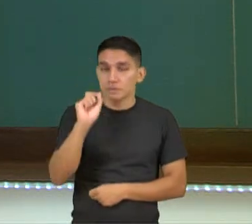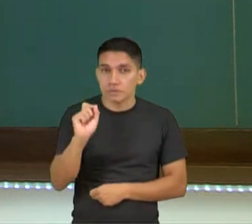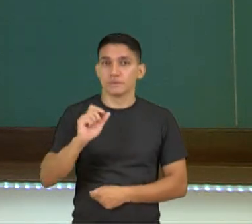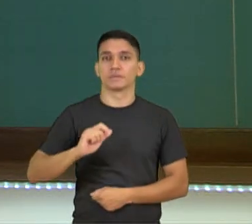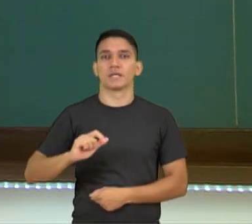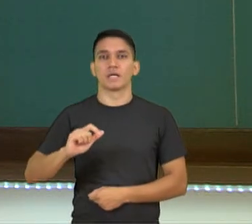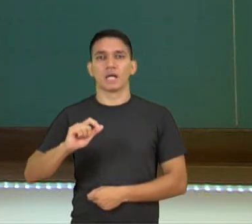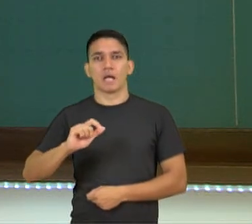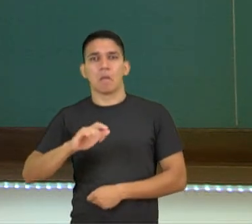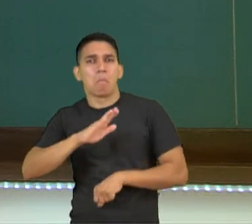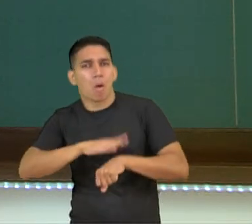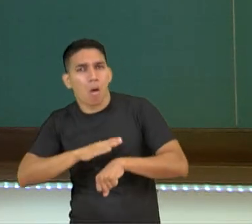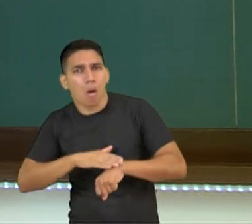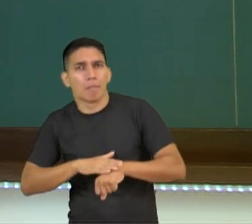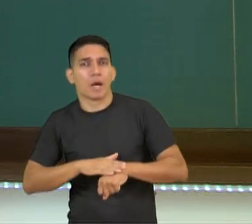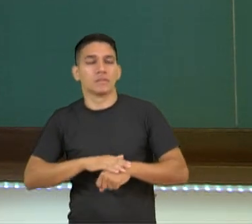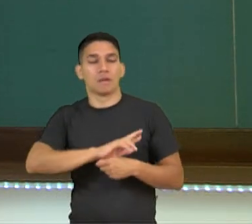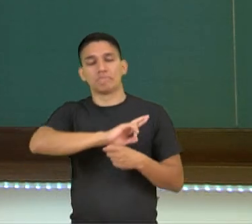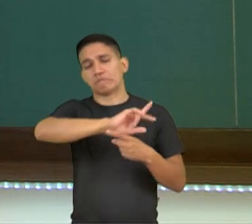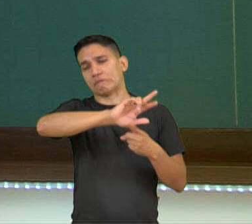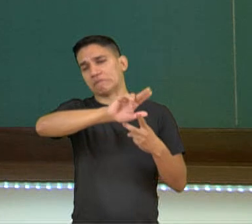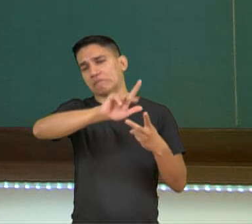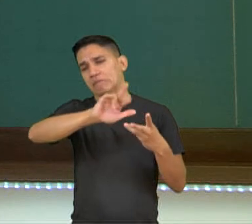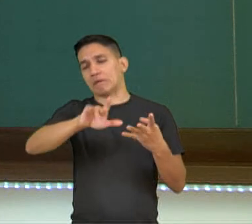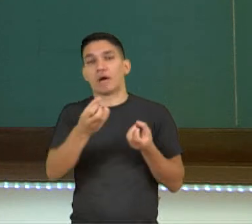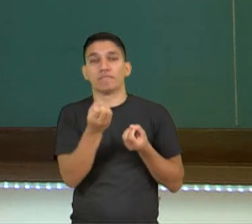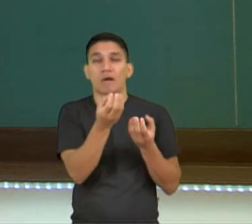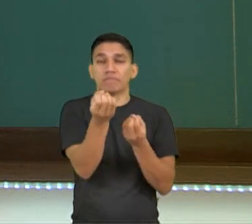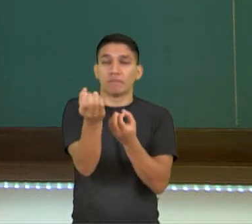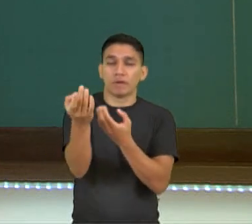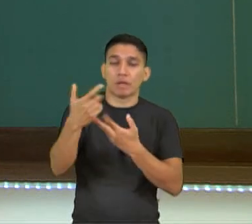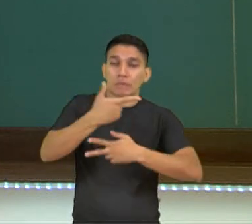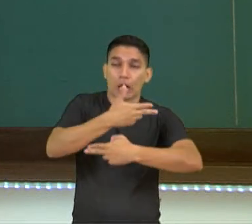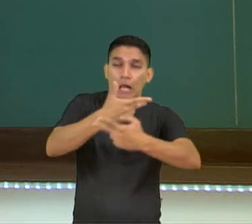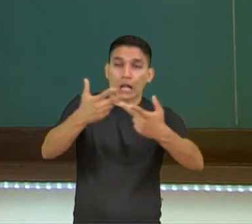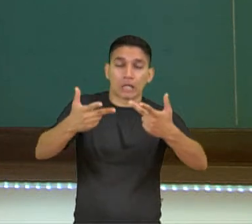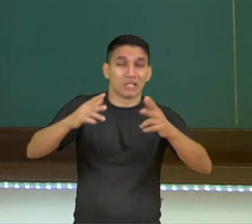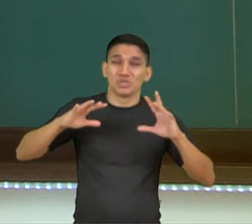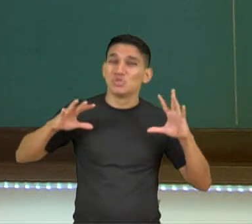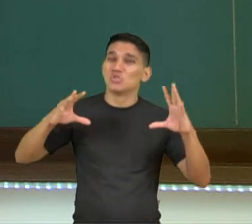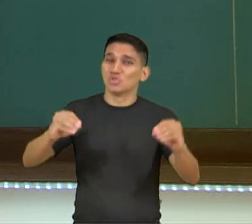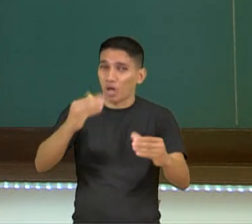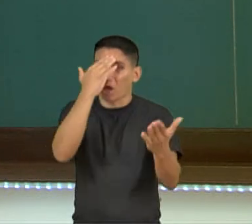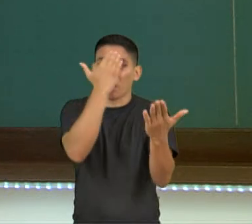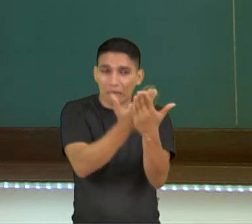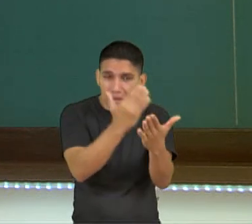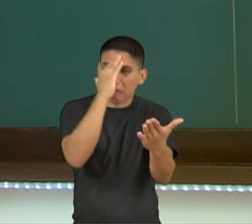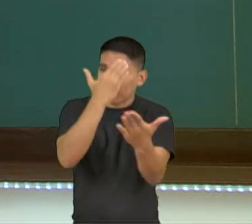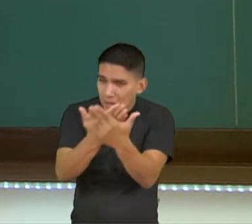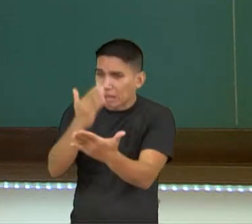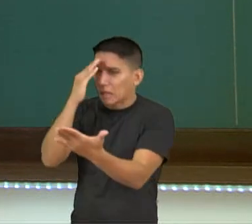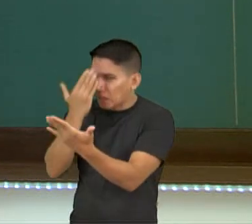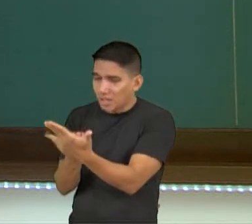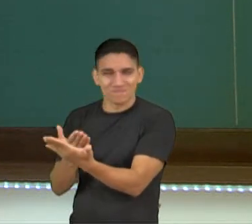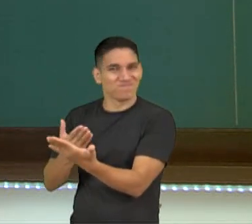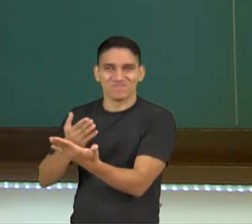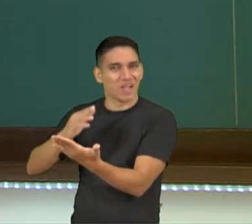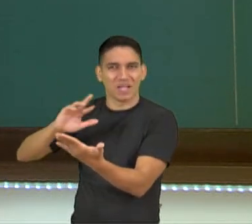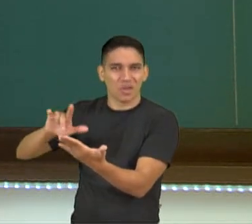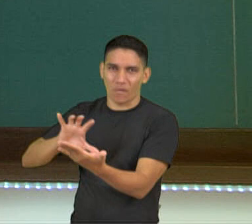principalmente em tempos em que muitas notícias circulam por aí, nem todas são tão confiáveis, a notícia em si ela vai